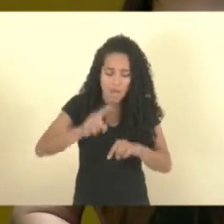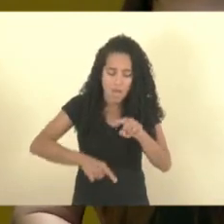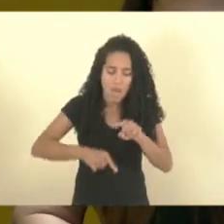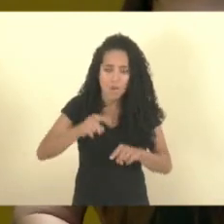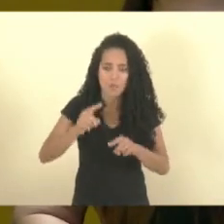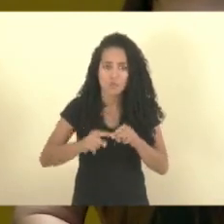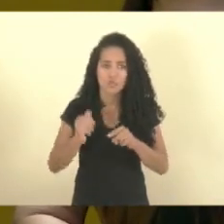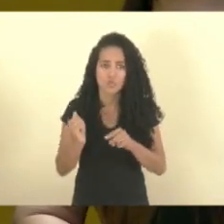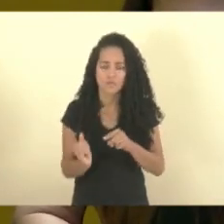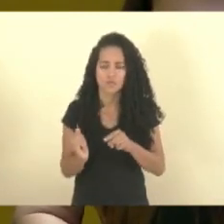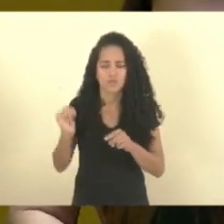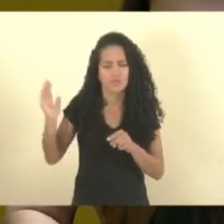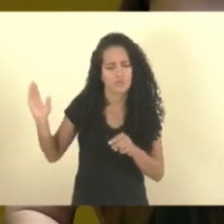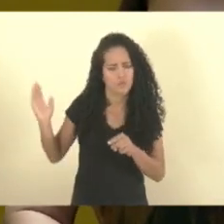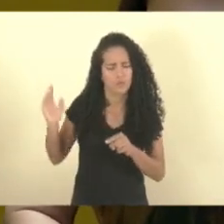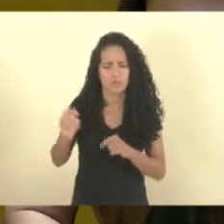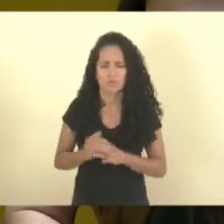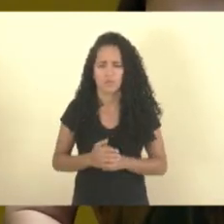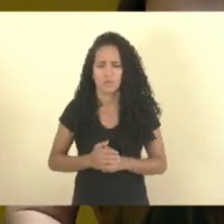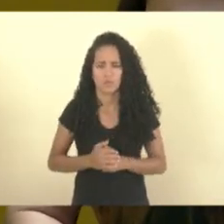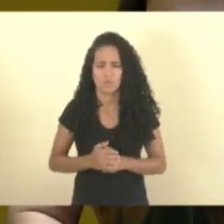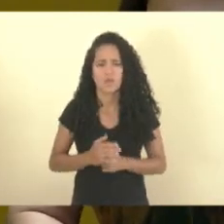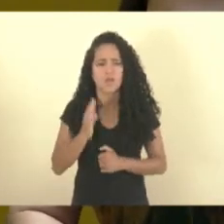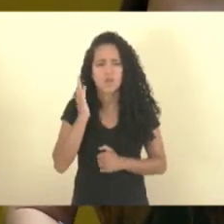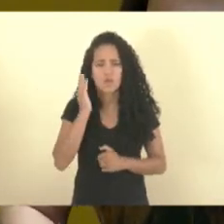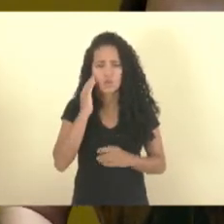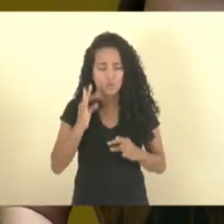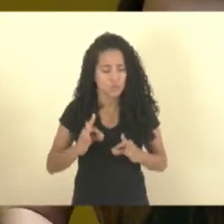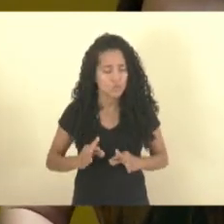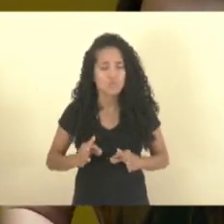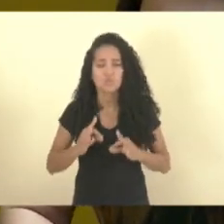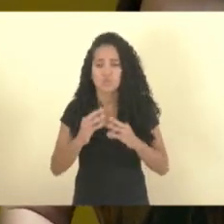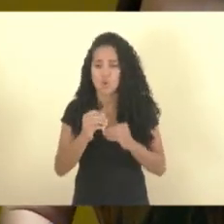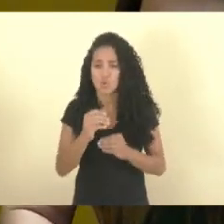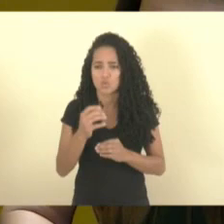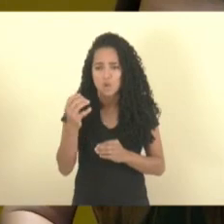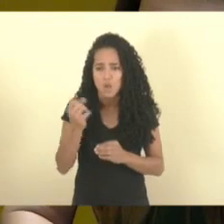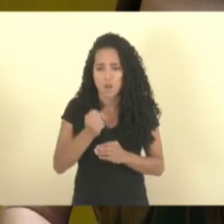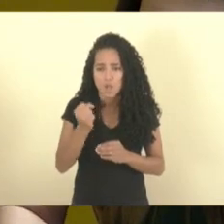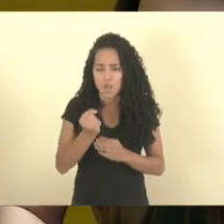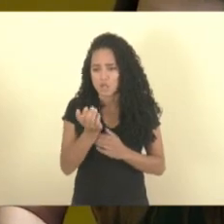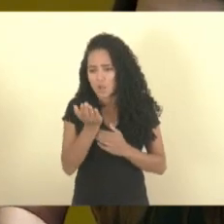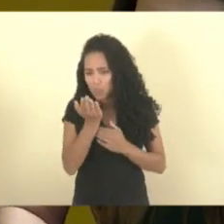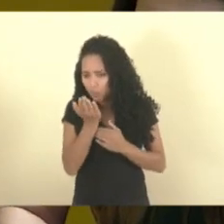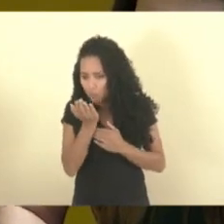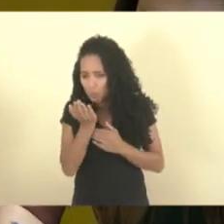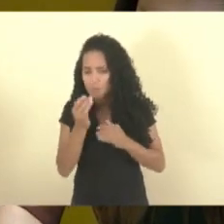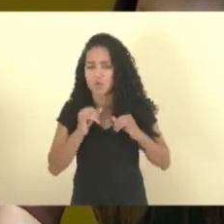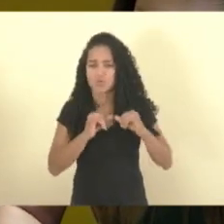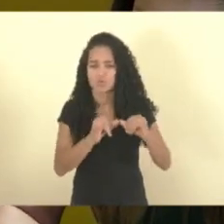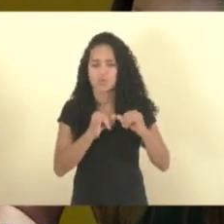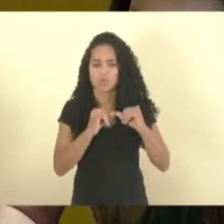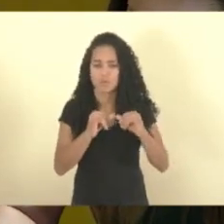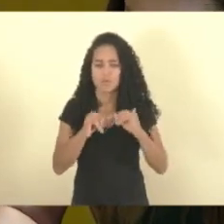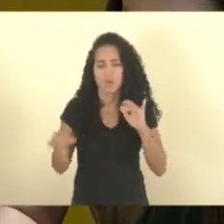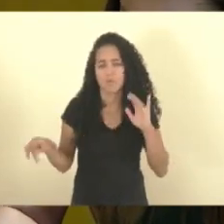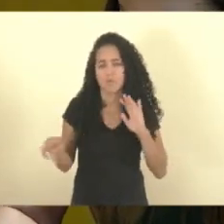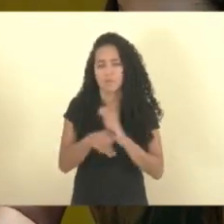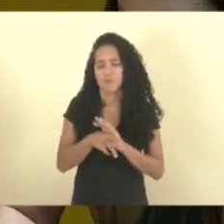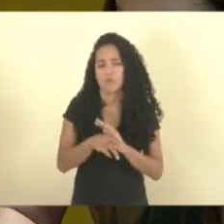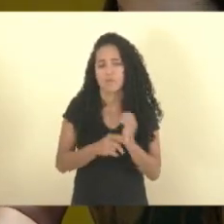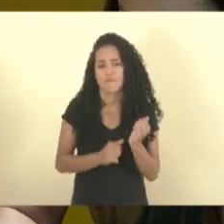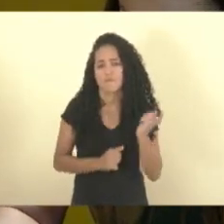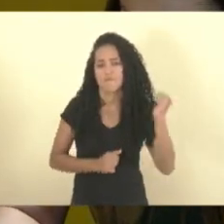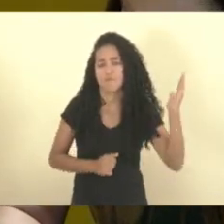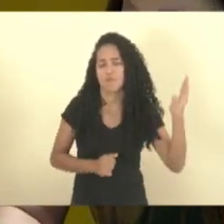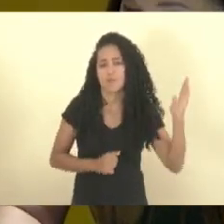de fora. Que eu saiba, todo o leite em pó que está no meu supermercado vem de